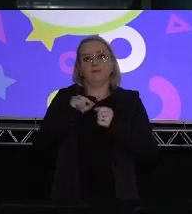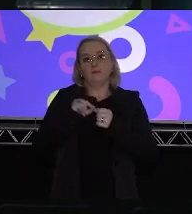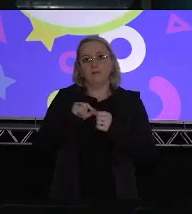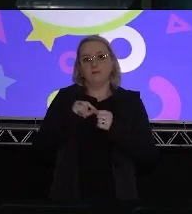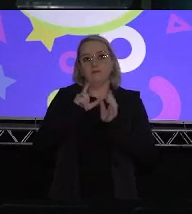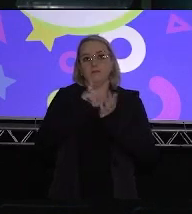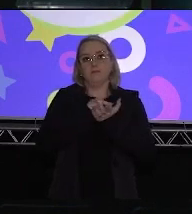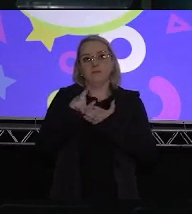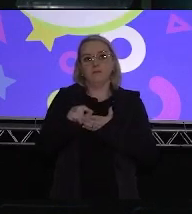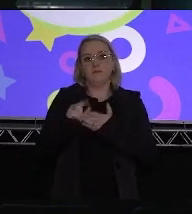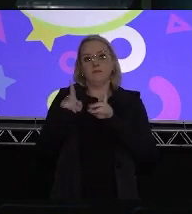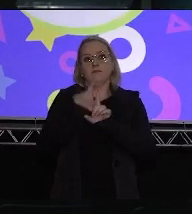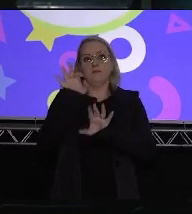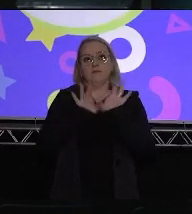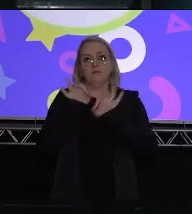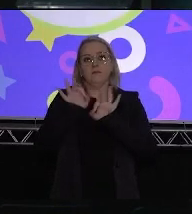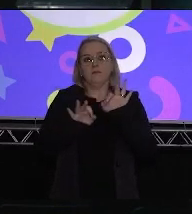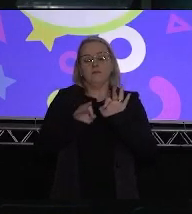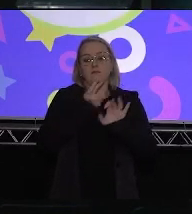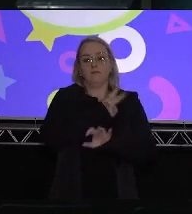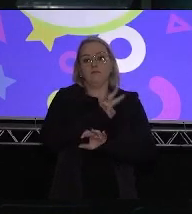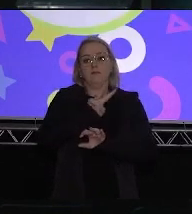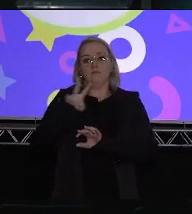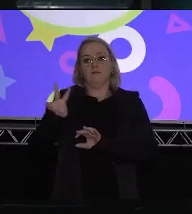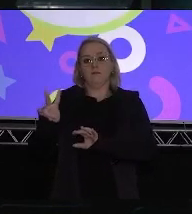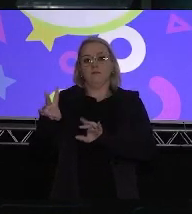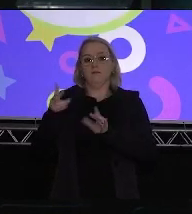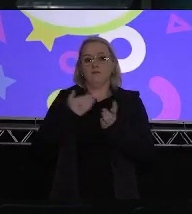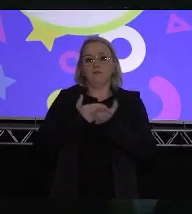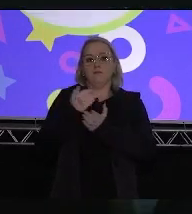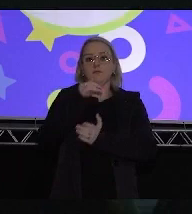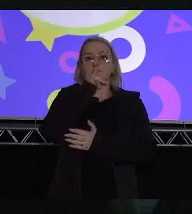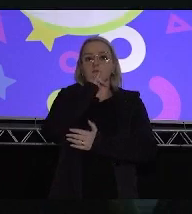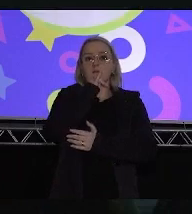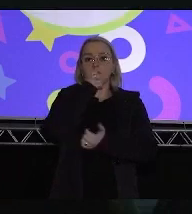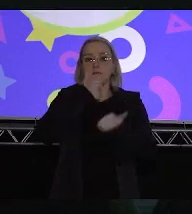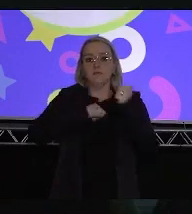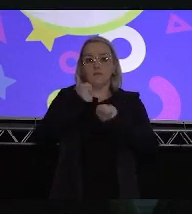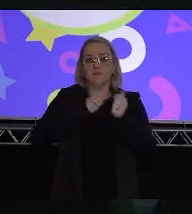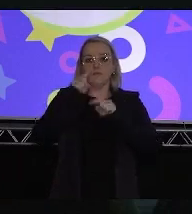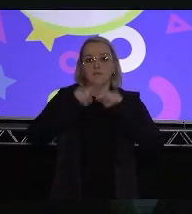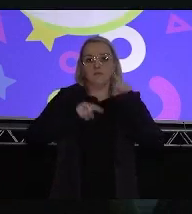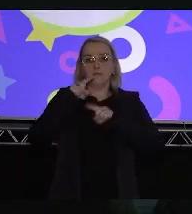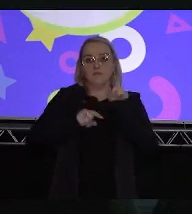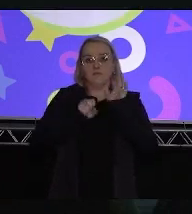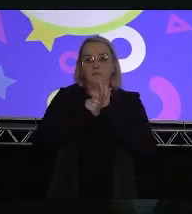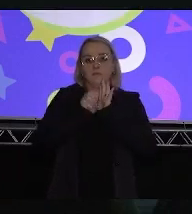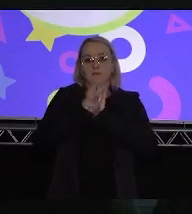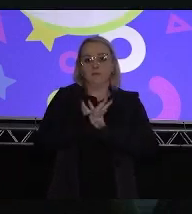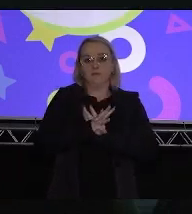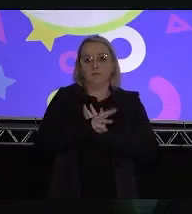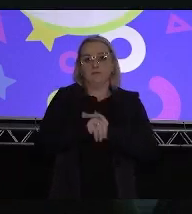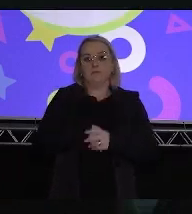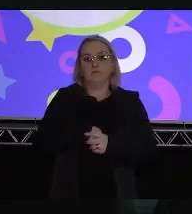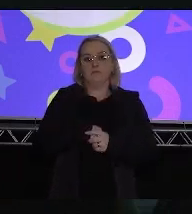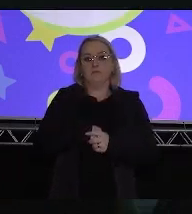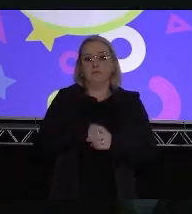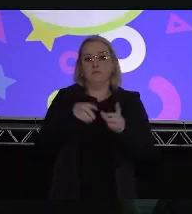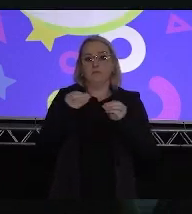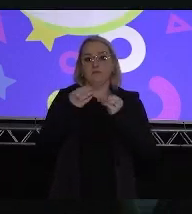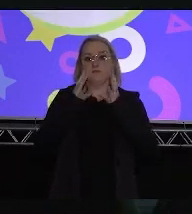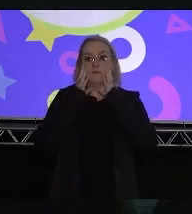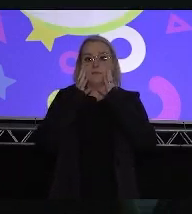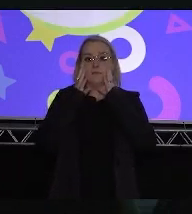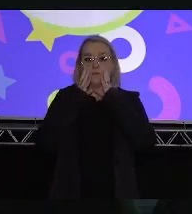código, e também programação em pares, a parte de testes unitários e qualidade do produto e do software, também com muita atenção